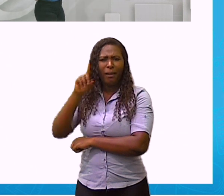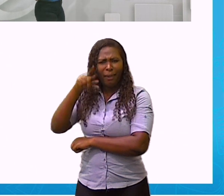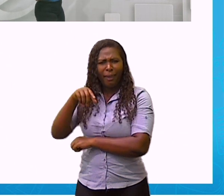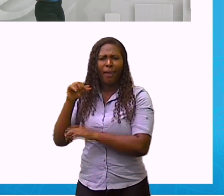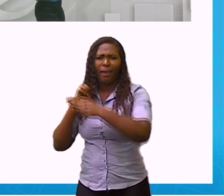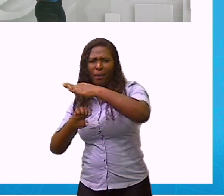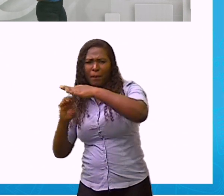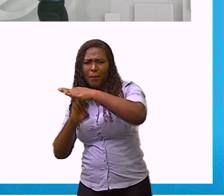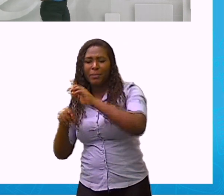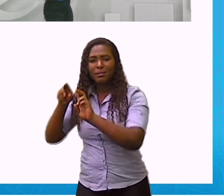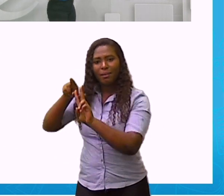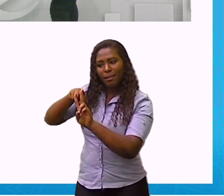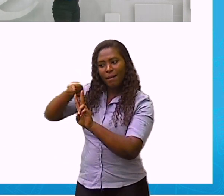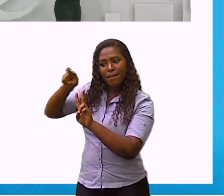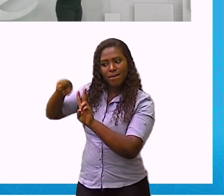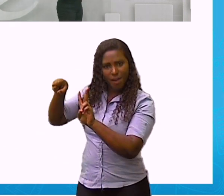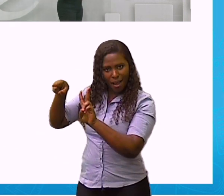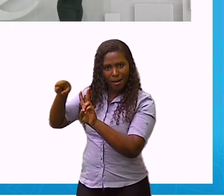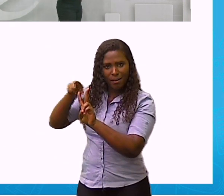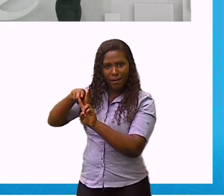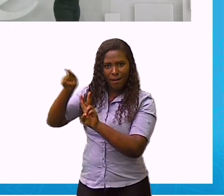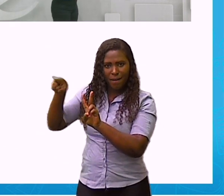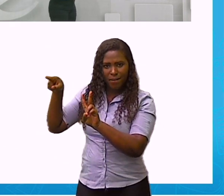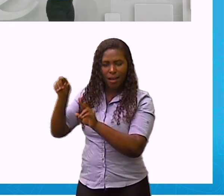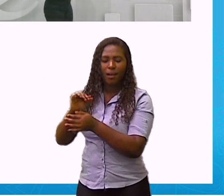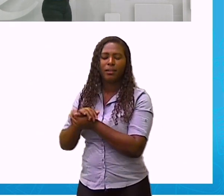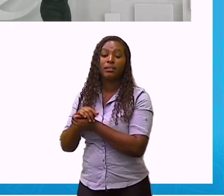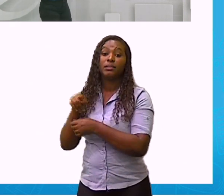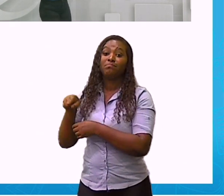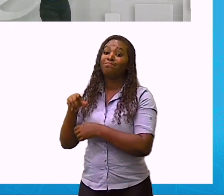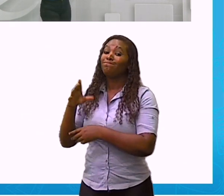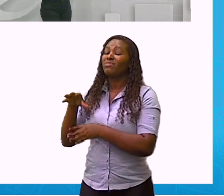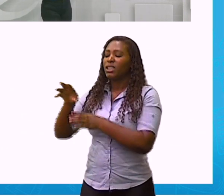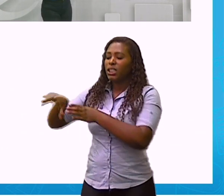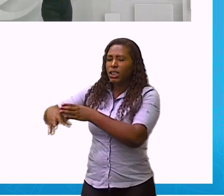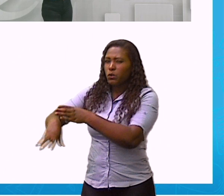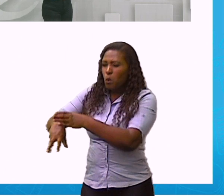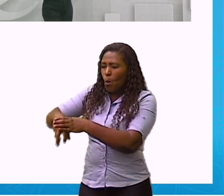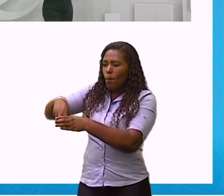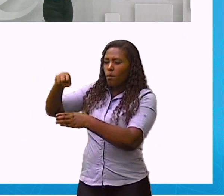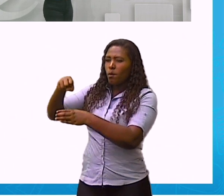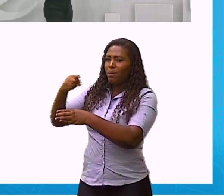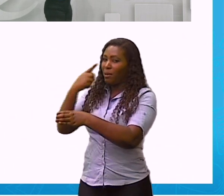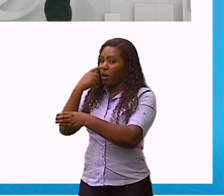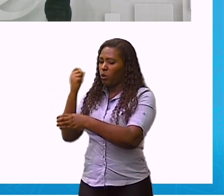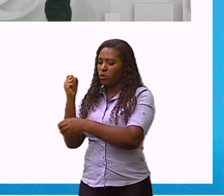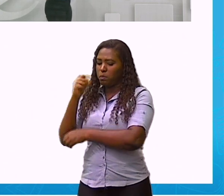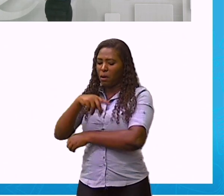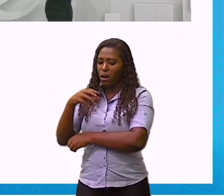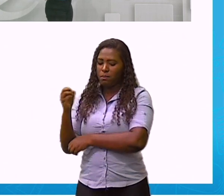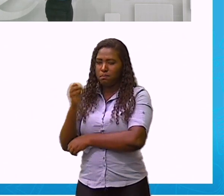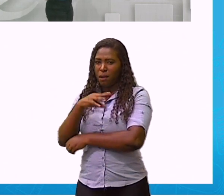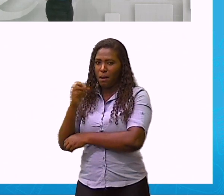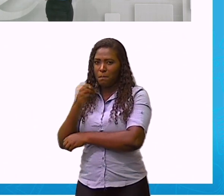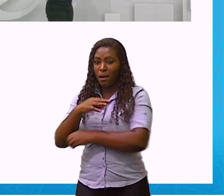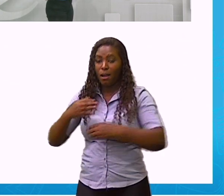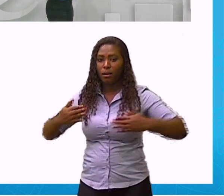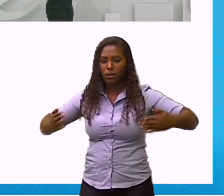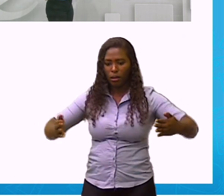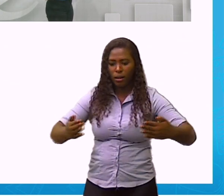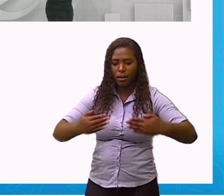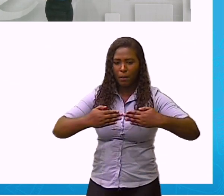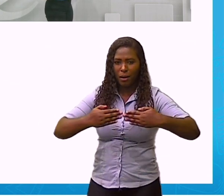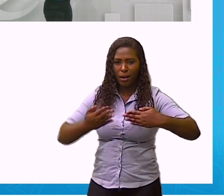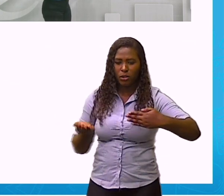Aqui nós temos a imagem de antes do acidente do Rio Doce e logo após